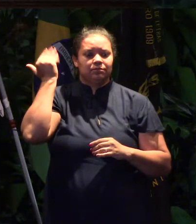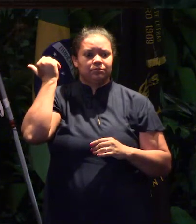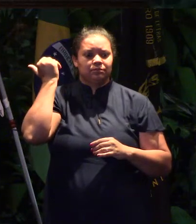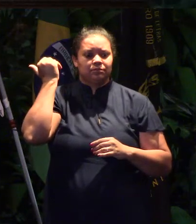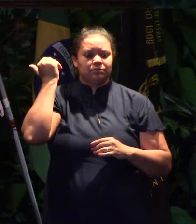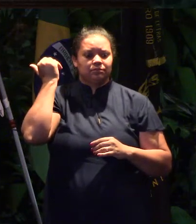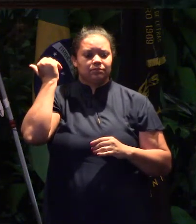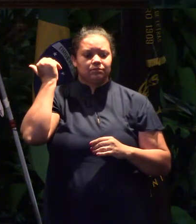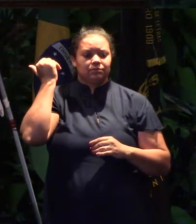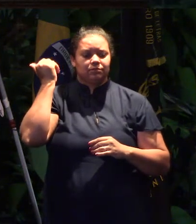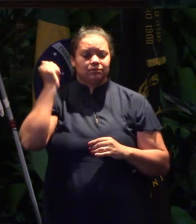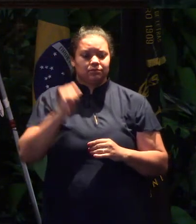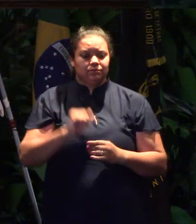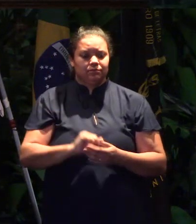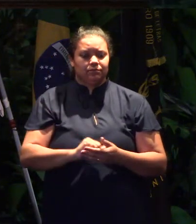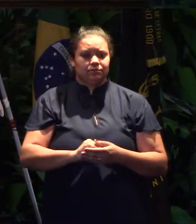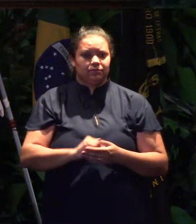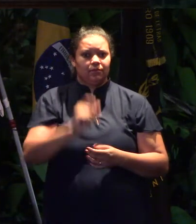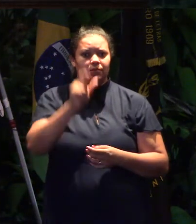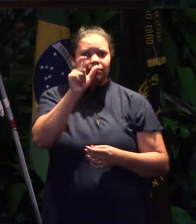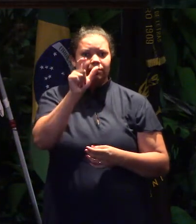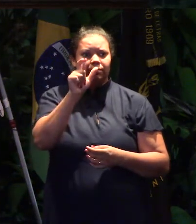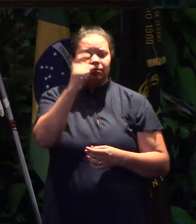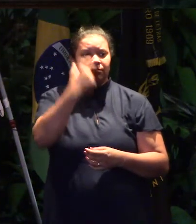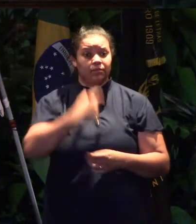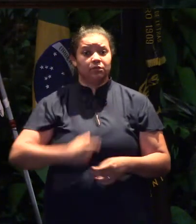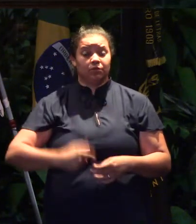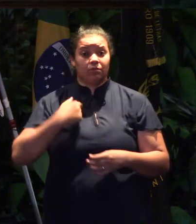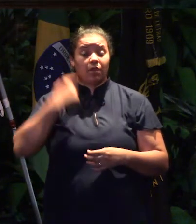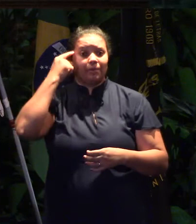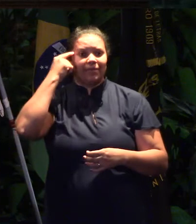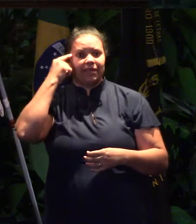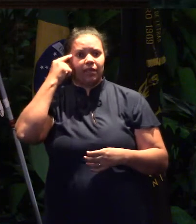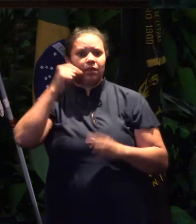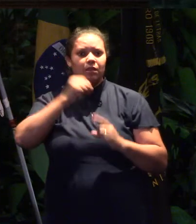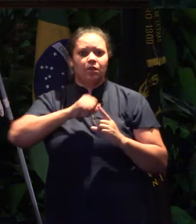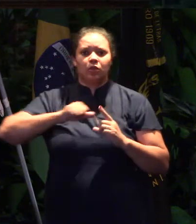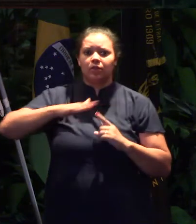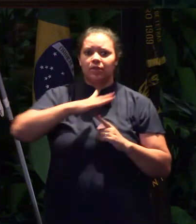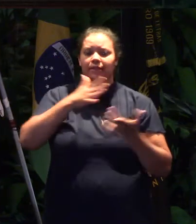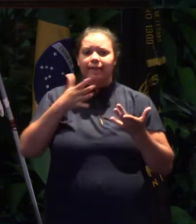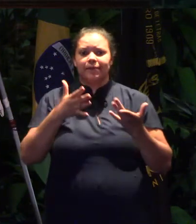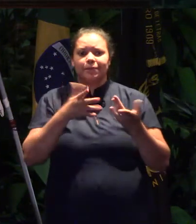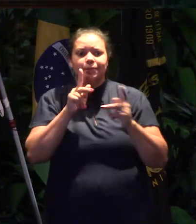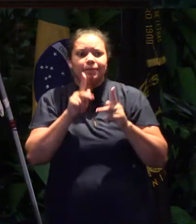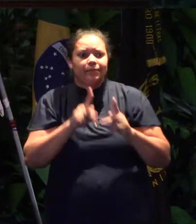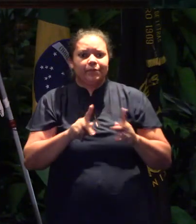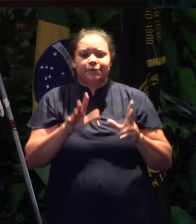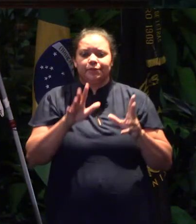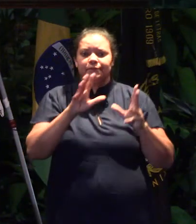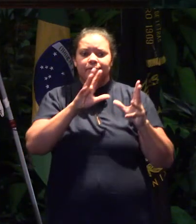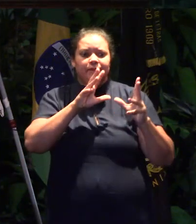Eu acho mesmo enquanto pessoa, né? Assim, enquanto pensar em uma sociedade que está se degradando,